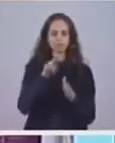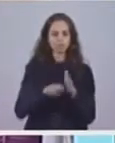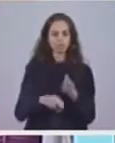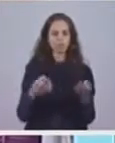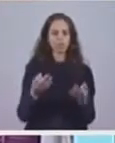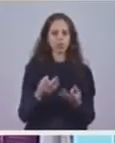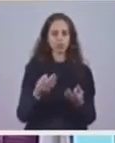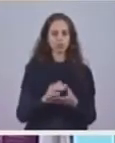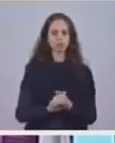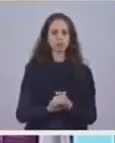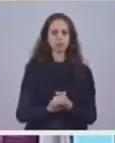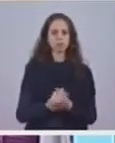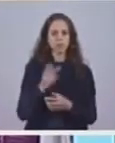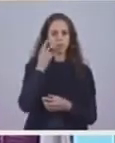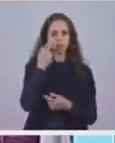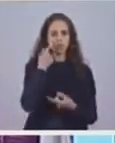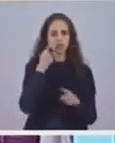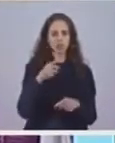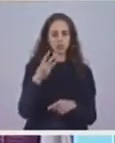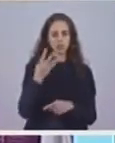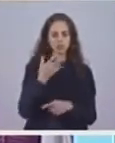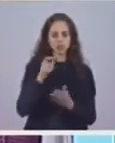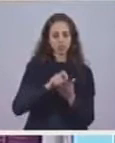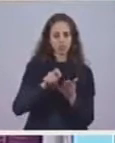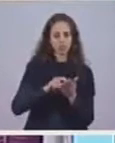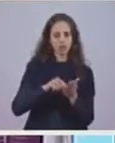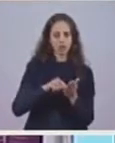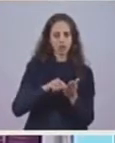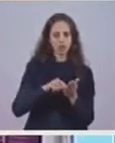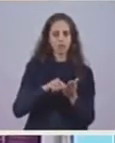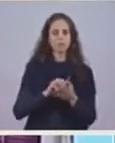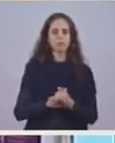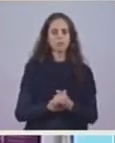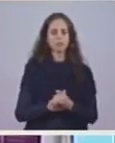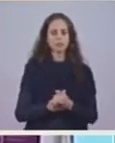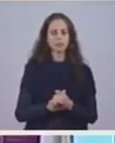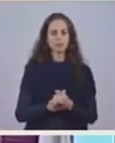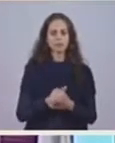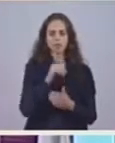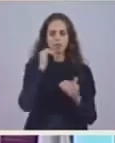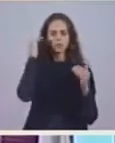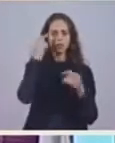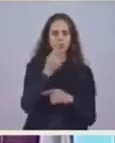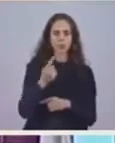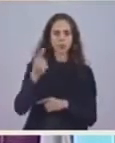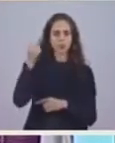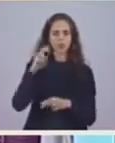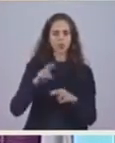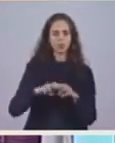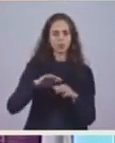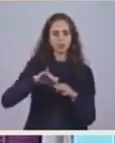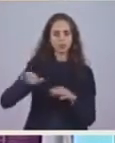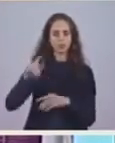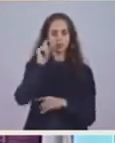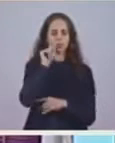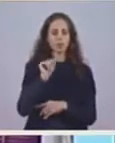foi sepultado, ressuscitou ao terceiro dia conforme as Escrituras e subiu aos céus, onde está